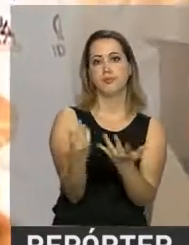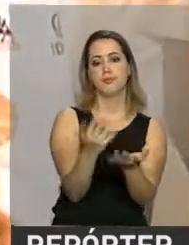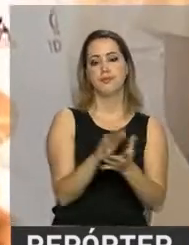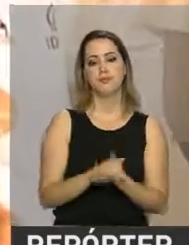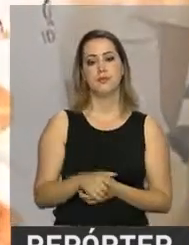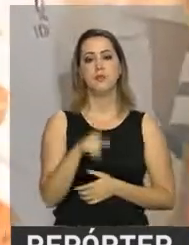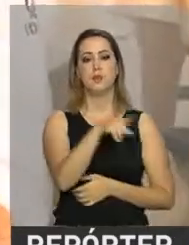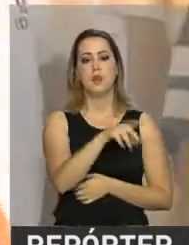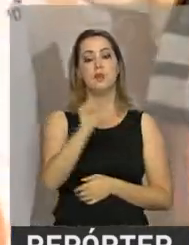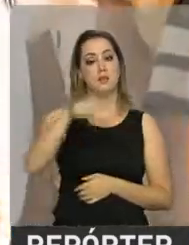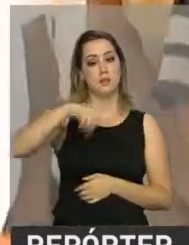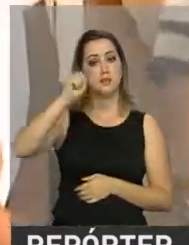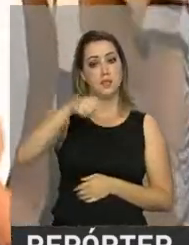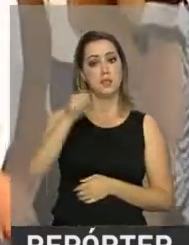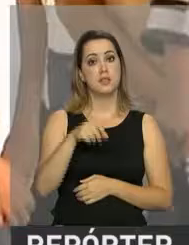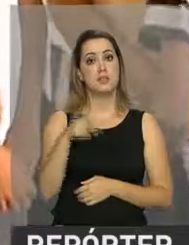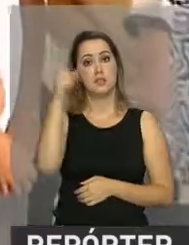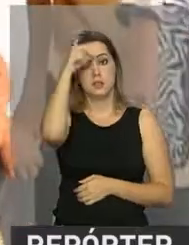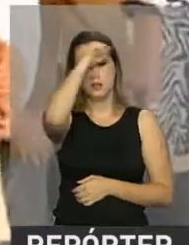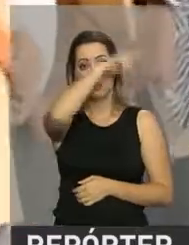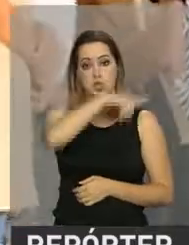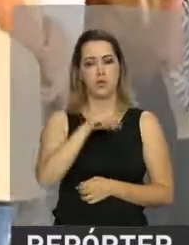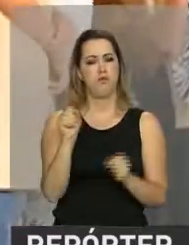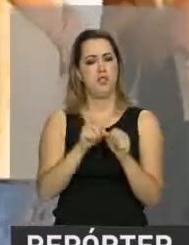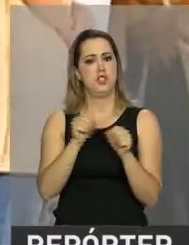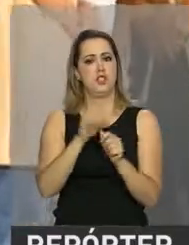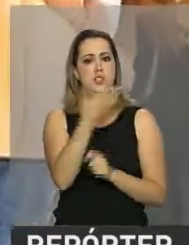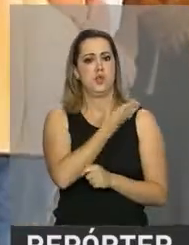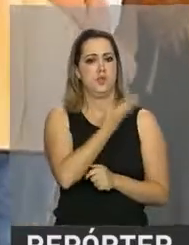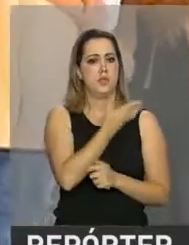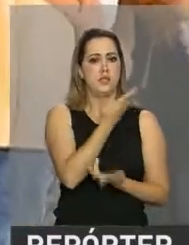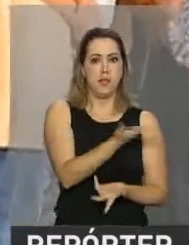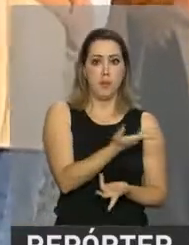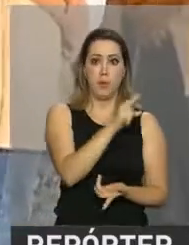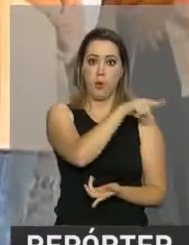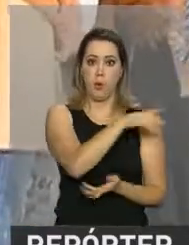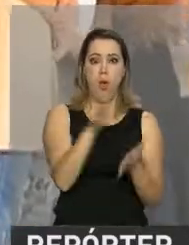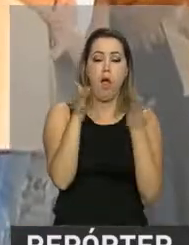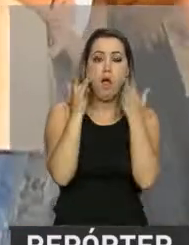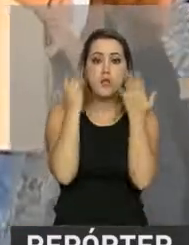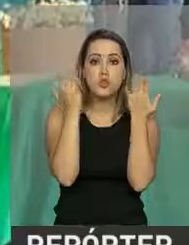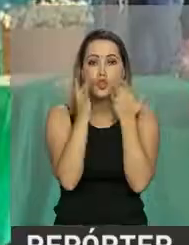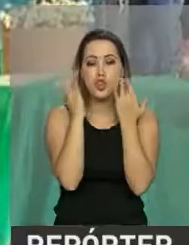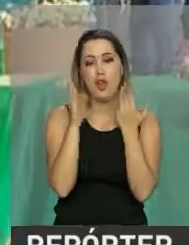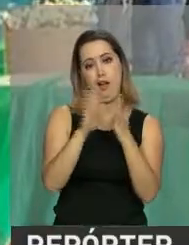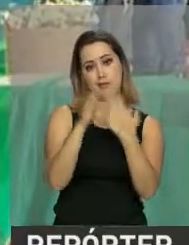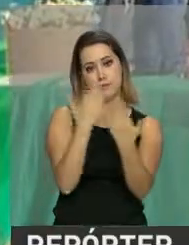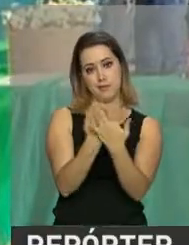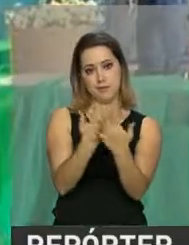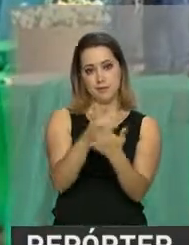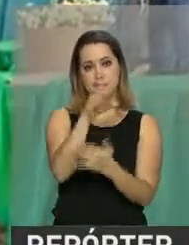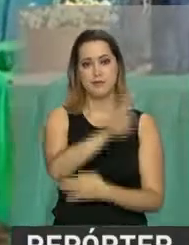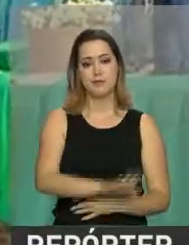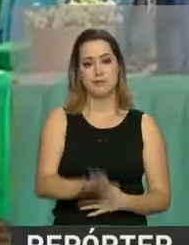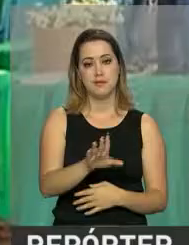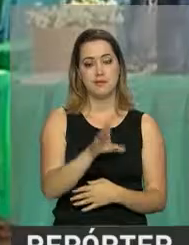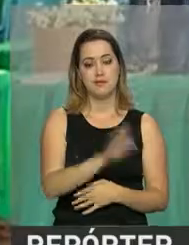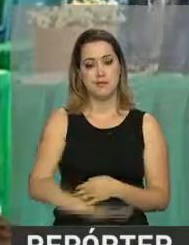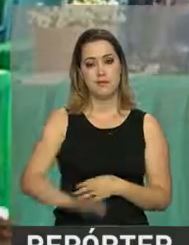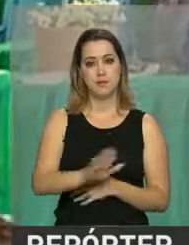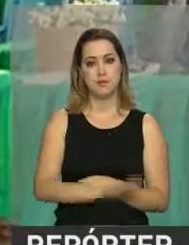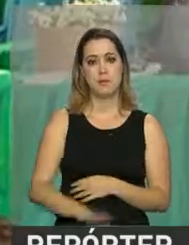Esse sim é difícil de fazer amigos. Nessa peça de teatro na Escola Estadual Alcides da Costa, na